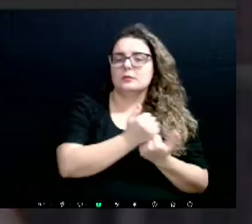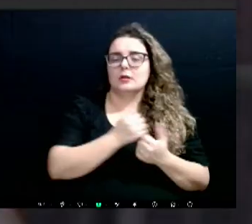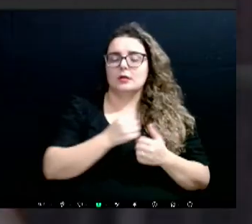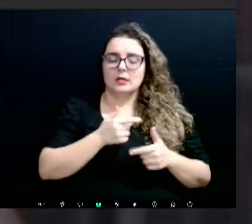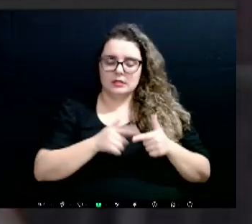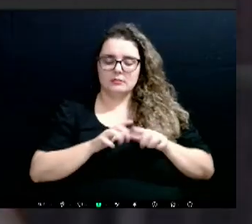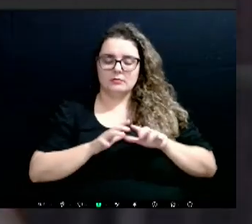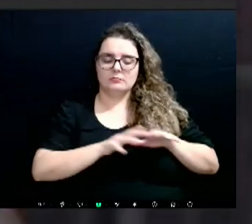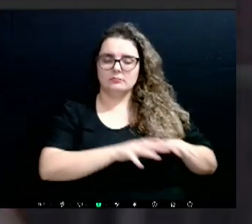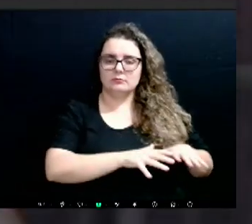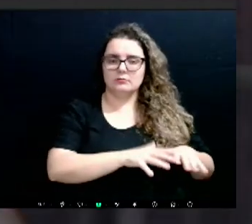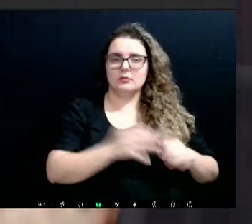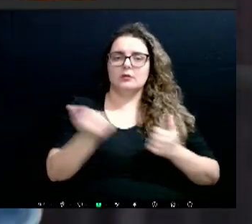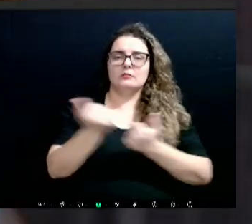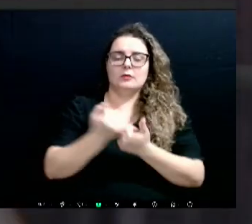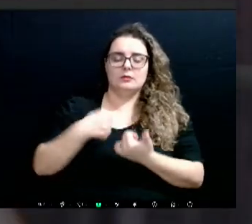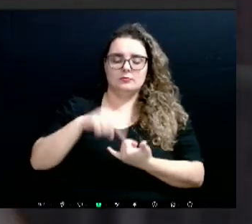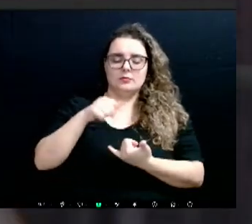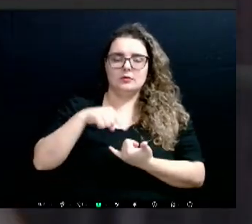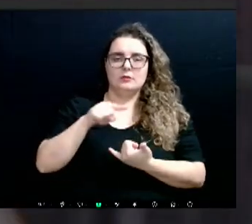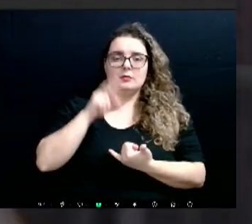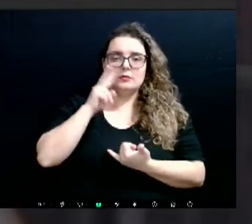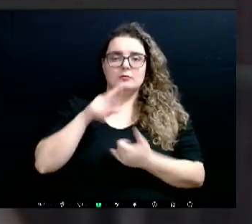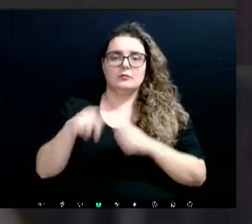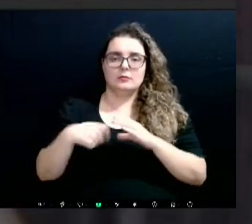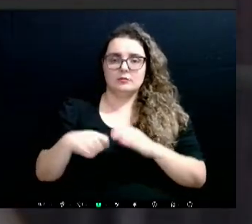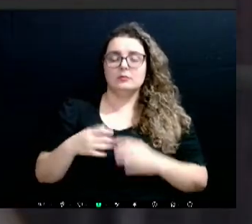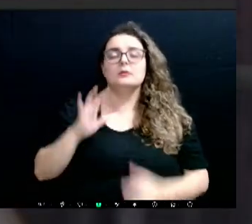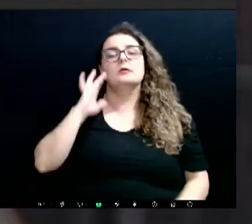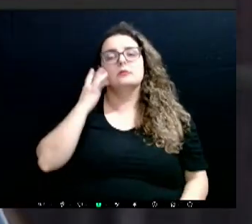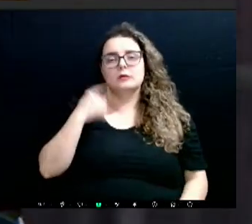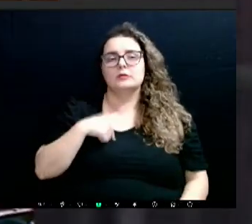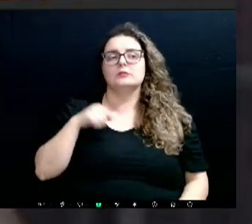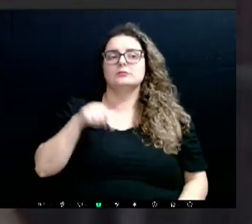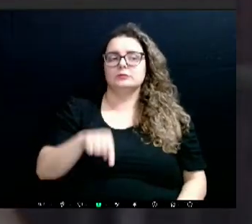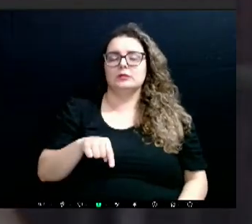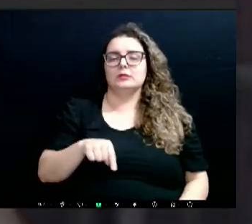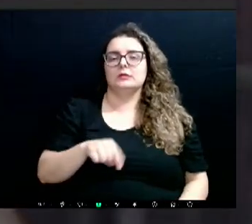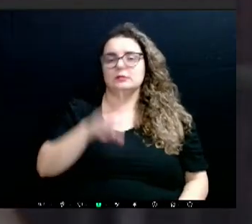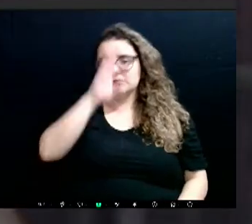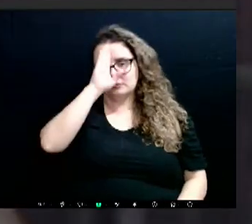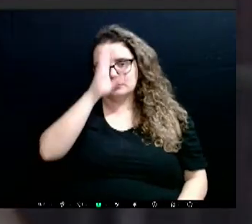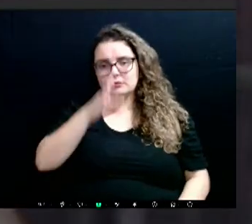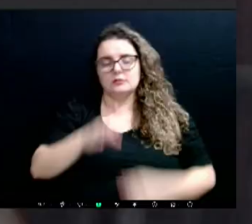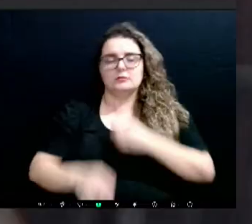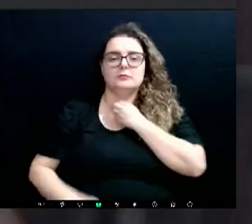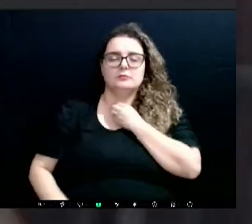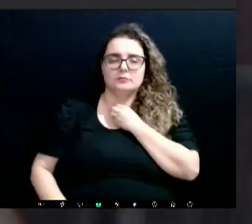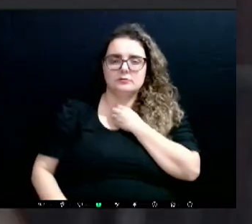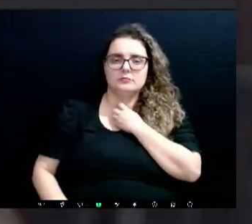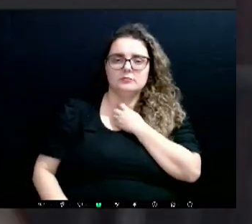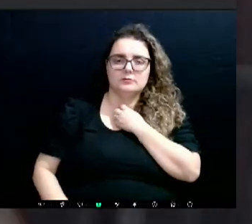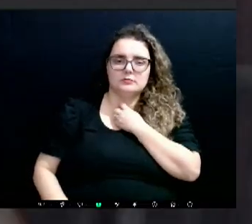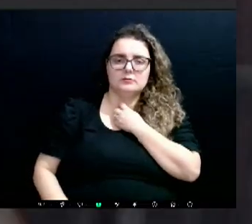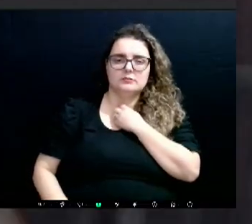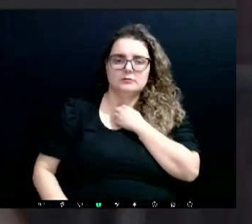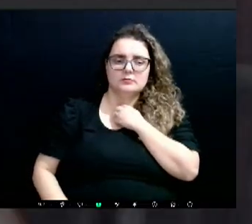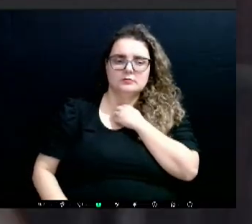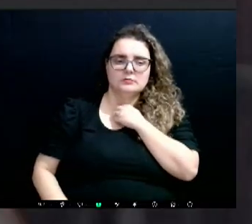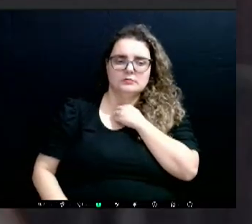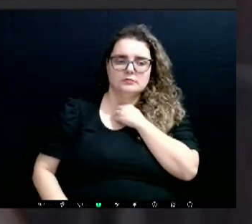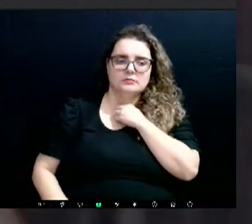rodar um feed, vamos ver um vídeo. Então acho que é nesse ponto principal, e que a gente percebe na clínica, né, que